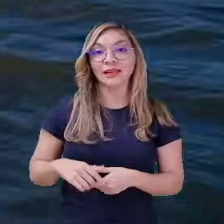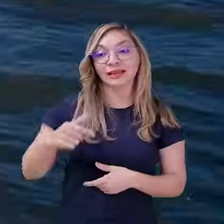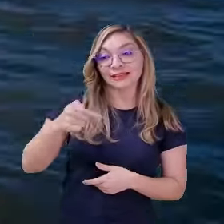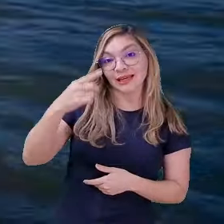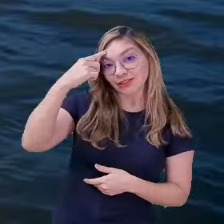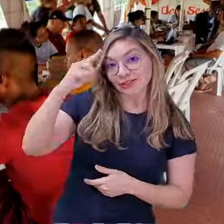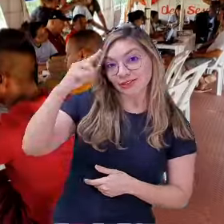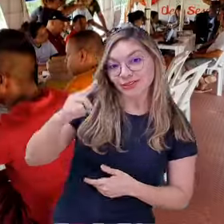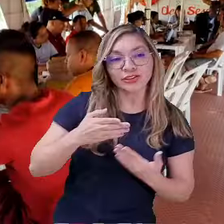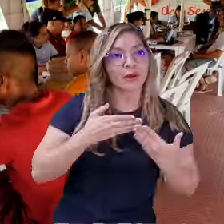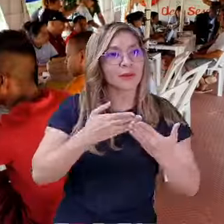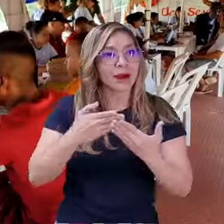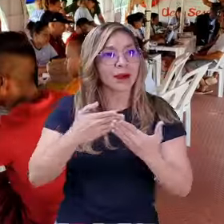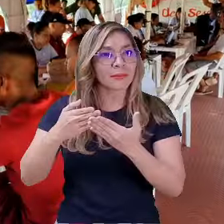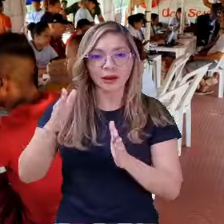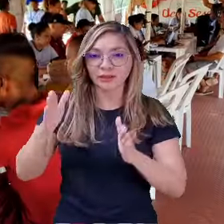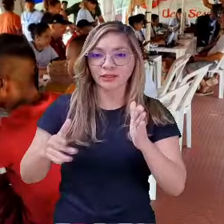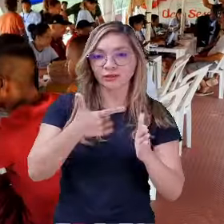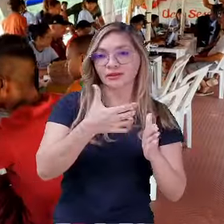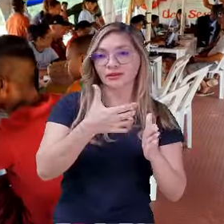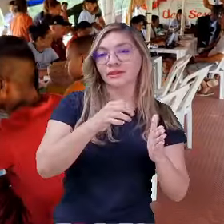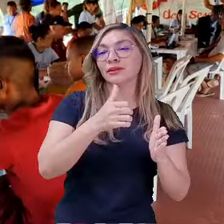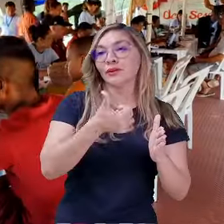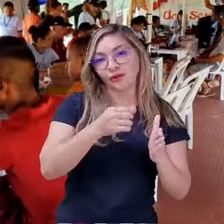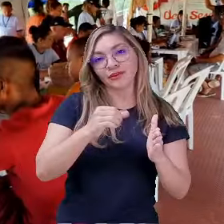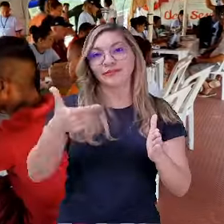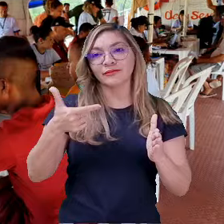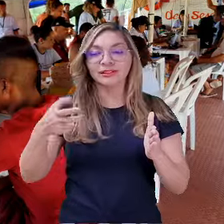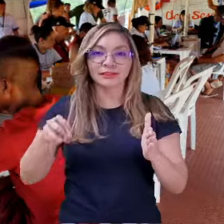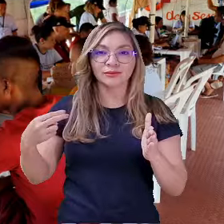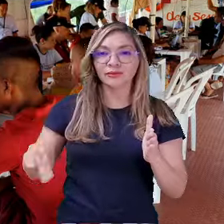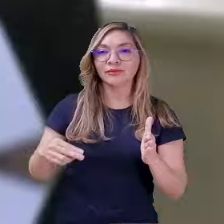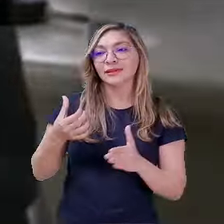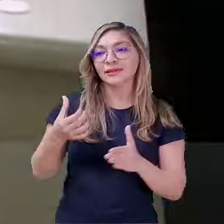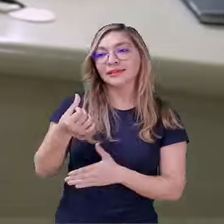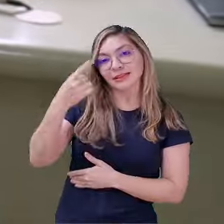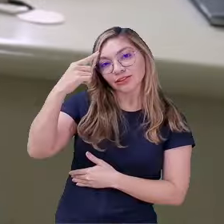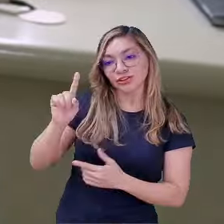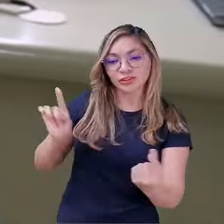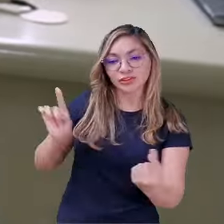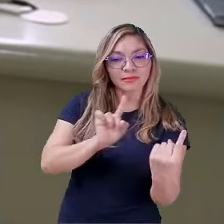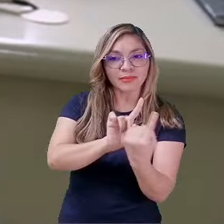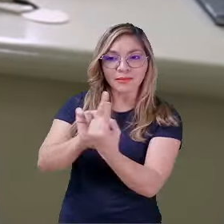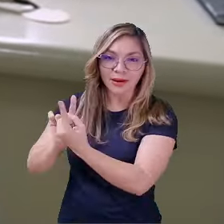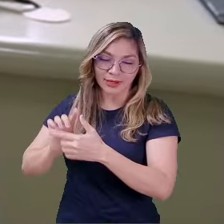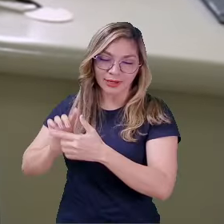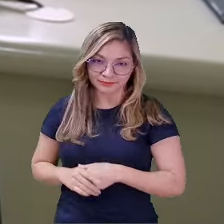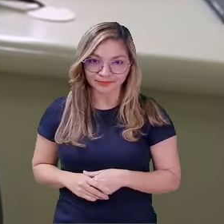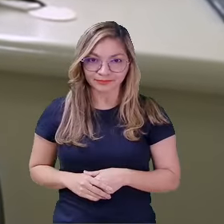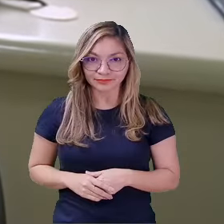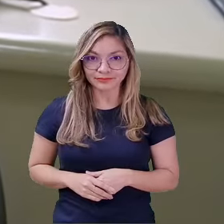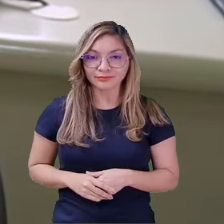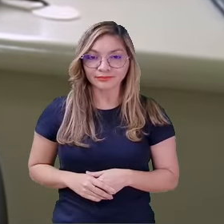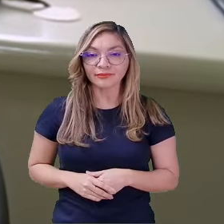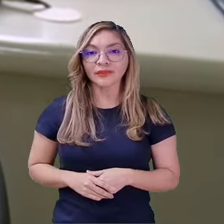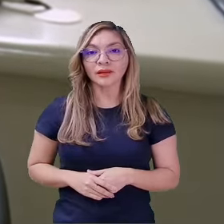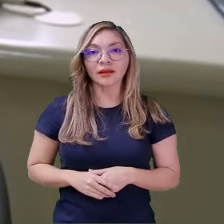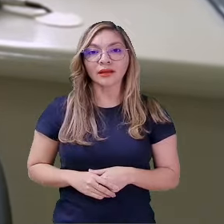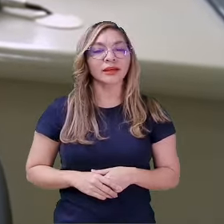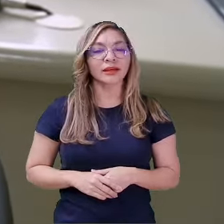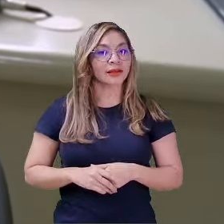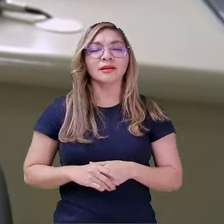de novembro, com 6 dias de atendimentos. Essa jornada está se mostrando como todas as outras, muito produtiva,